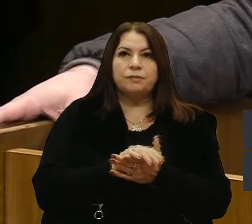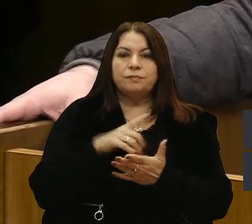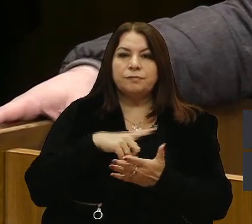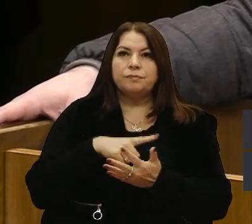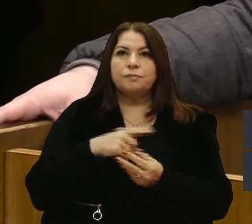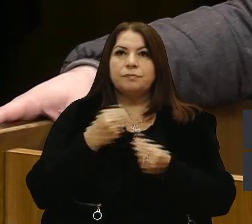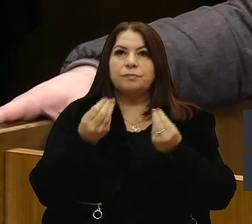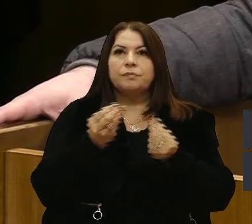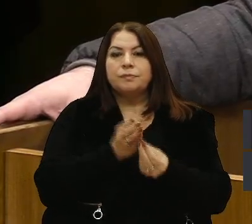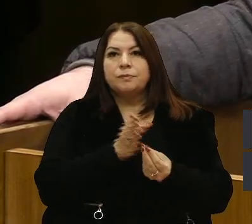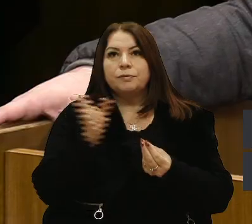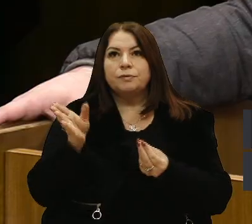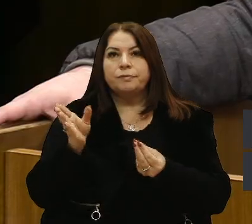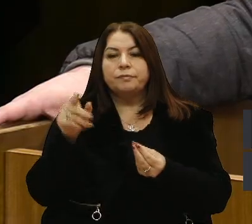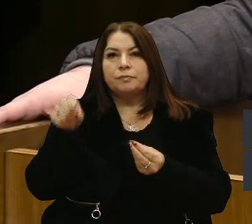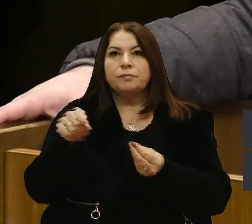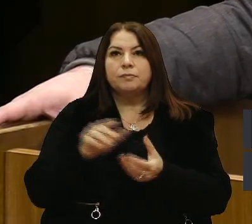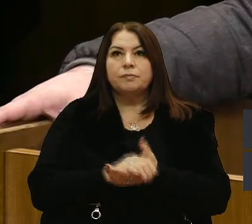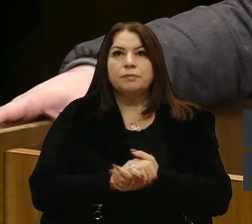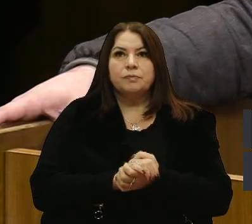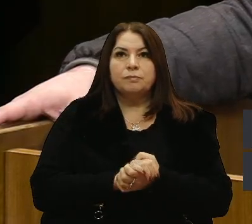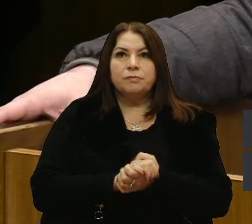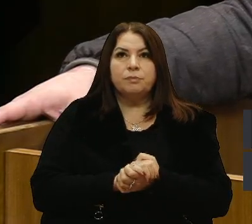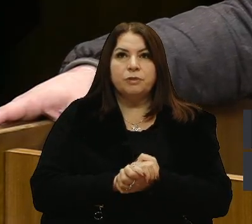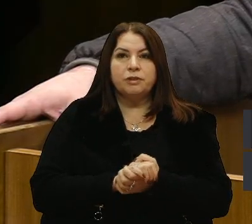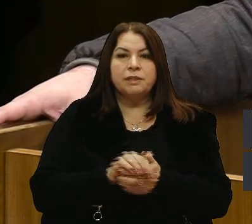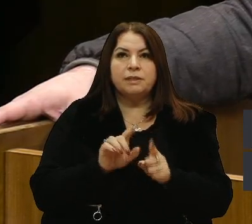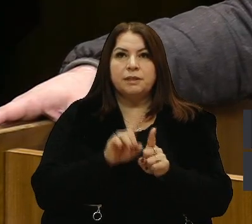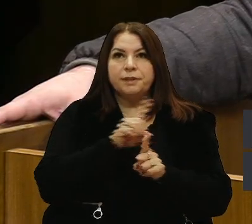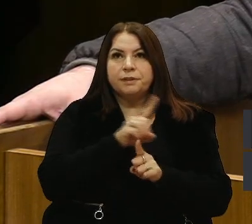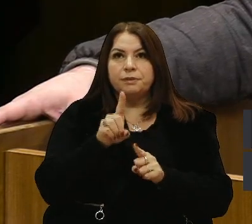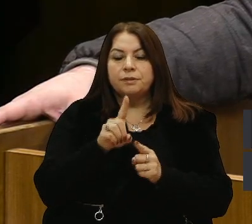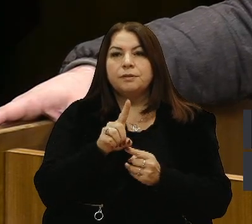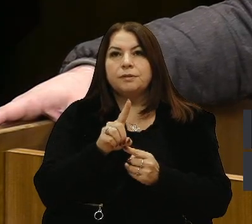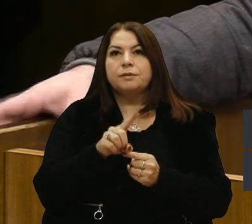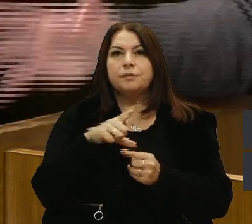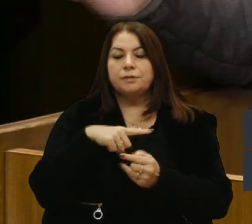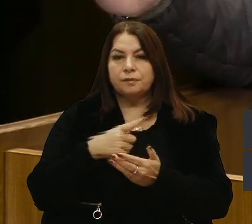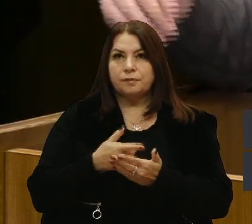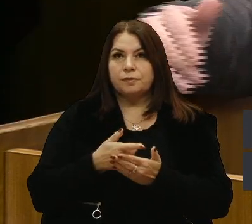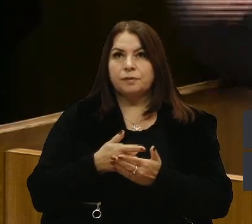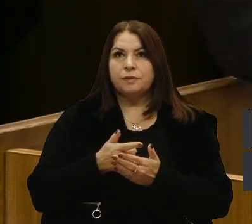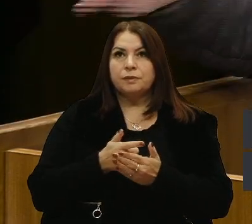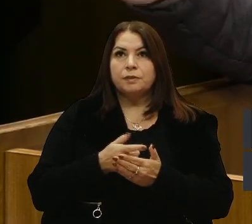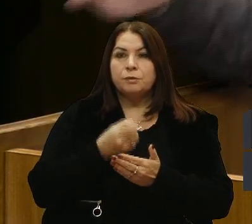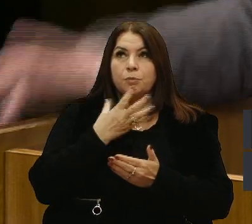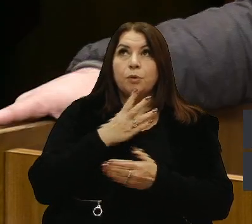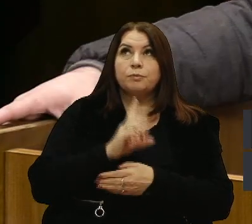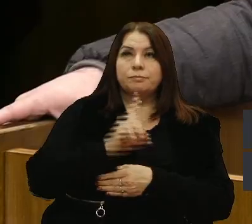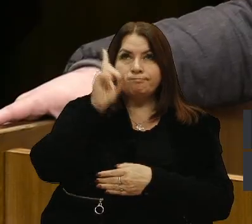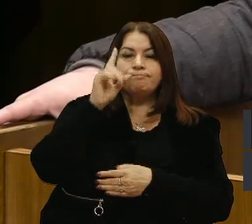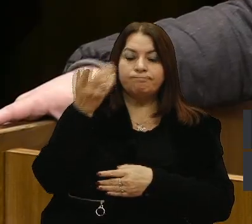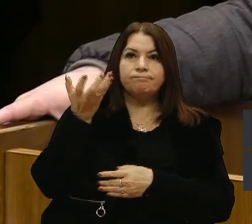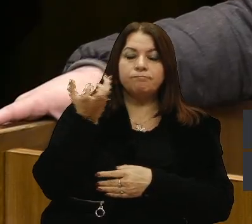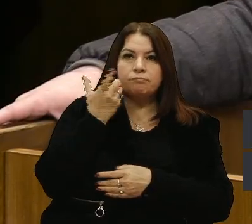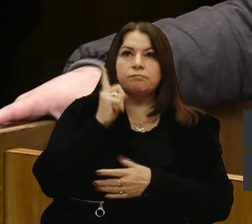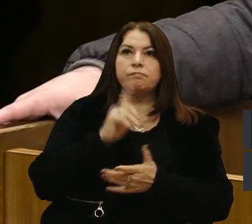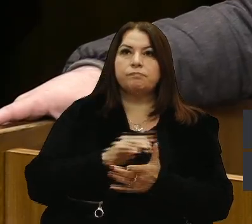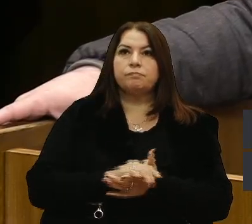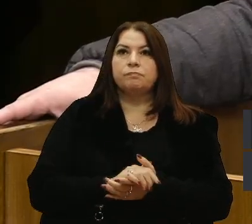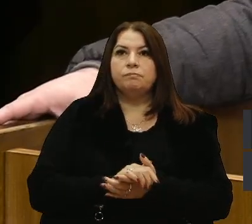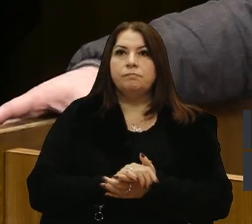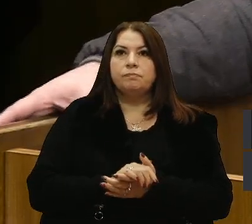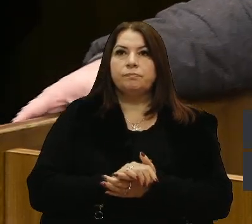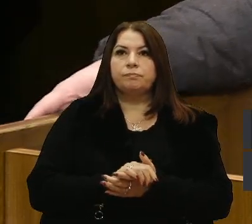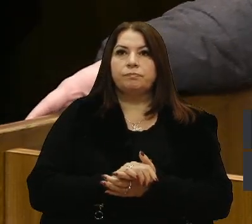destinar para outras unidades operacionais, mas que, graças ao bom Deus, nós conseguimos,